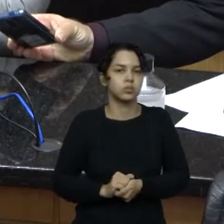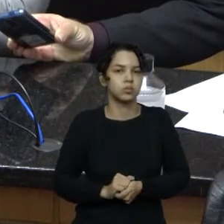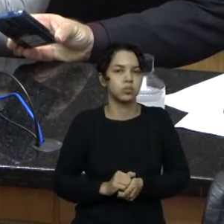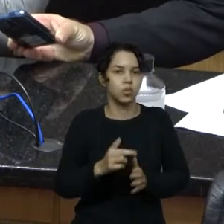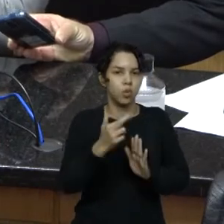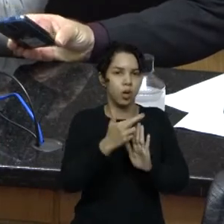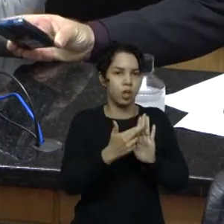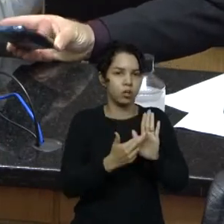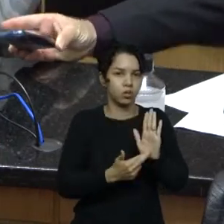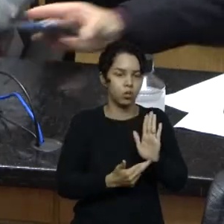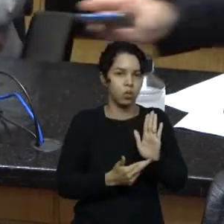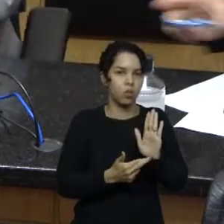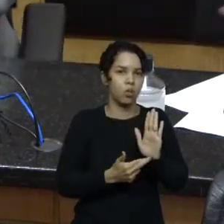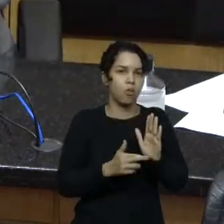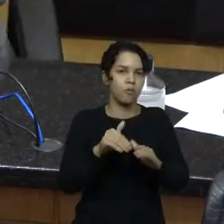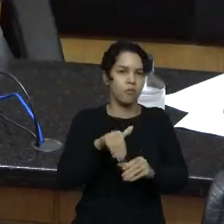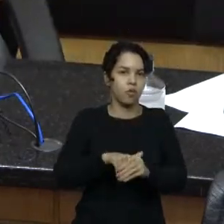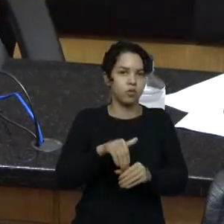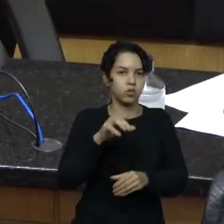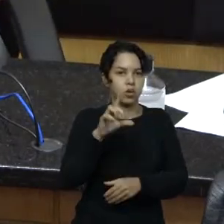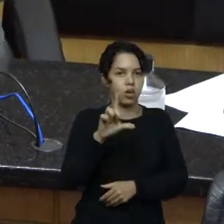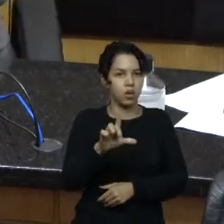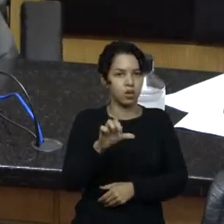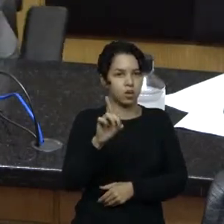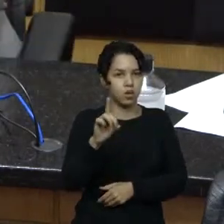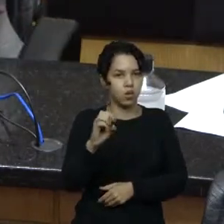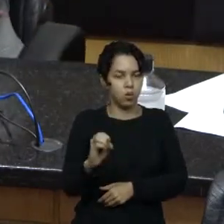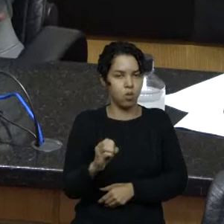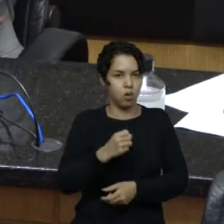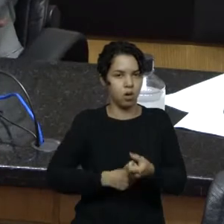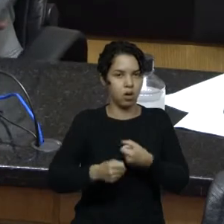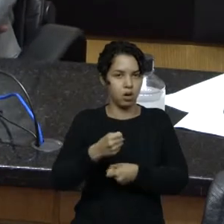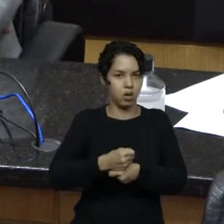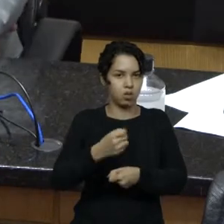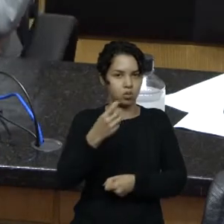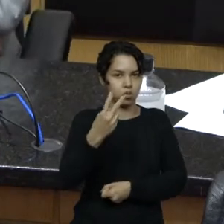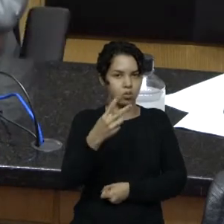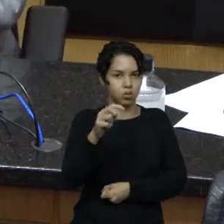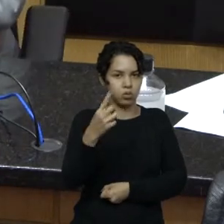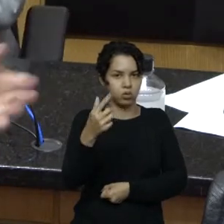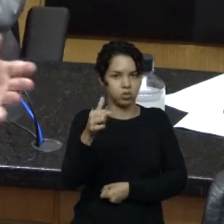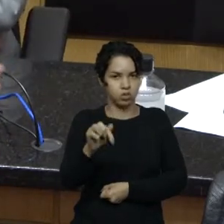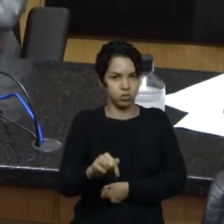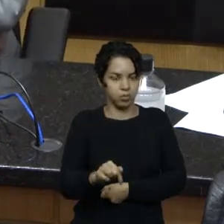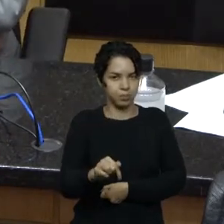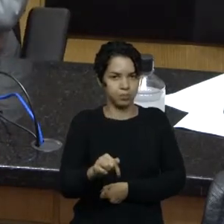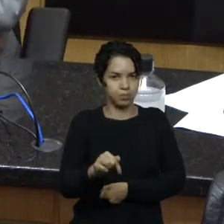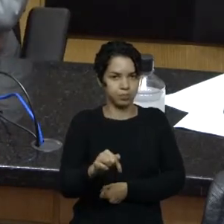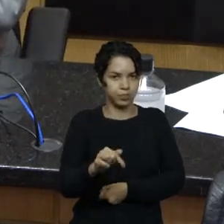relatório voto de Ayres de 2017 e e constatou-se